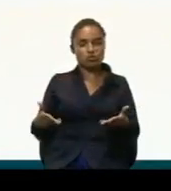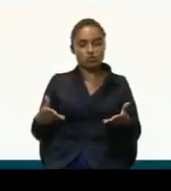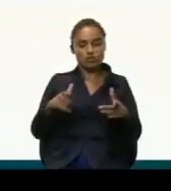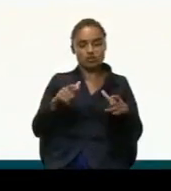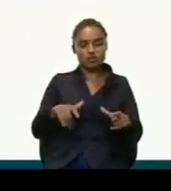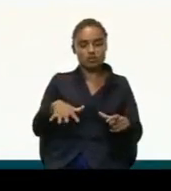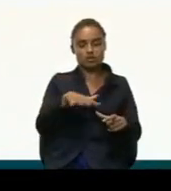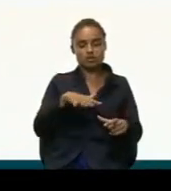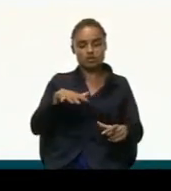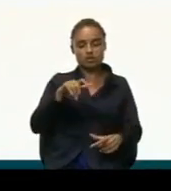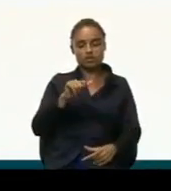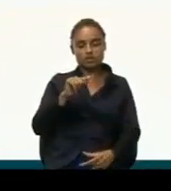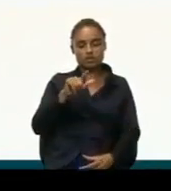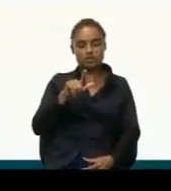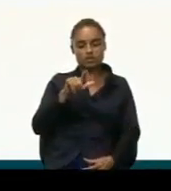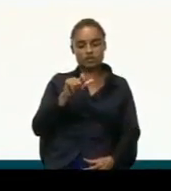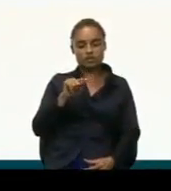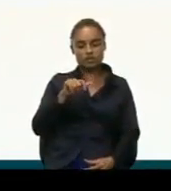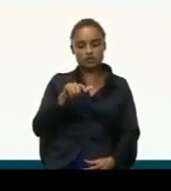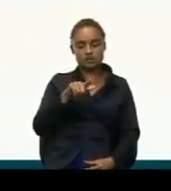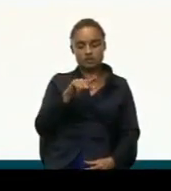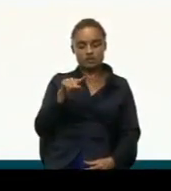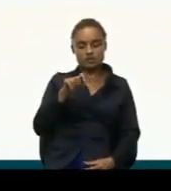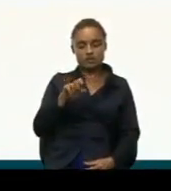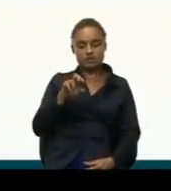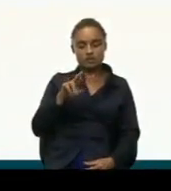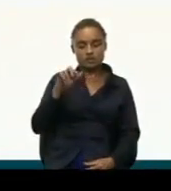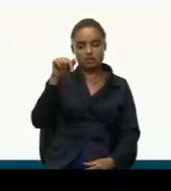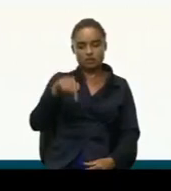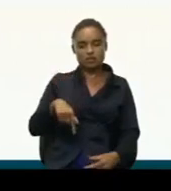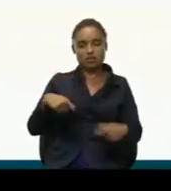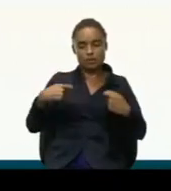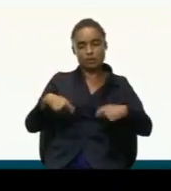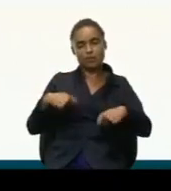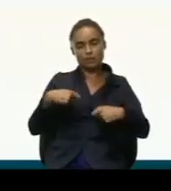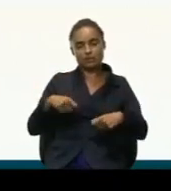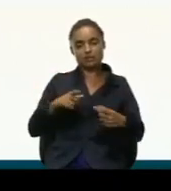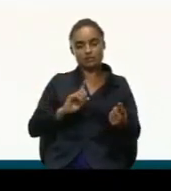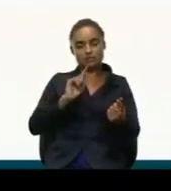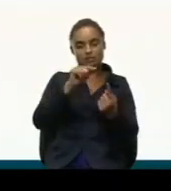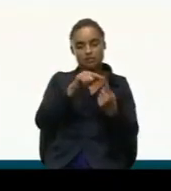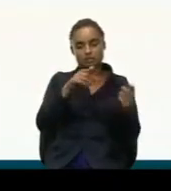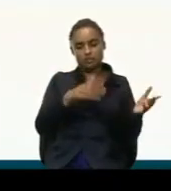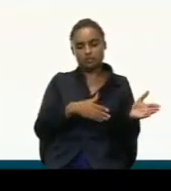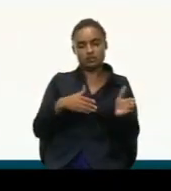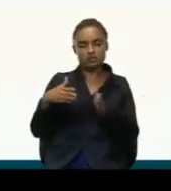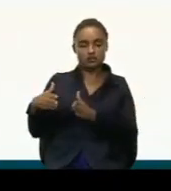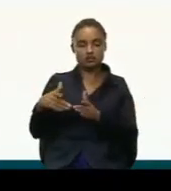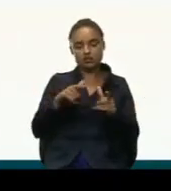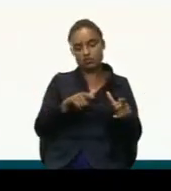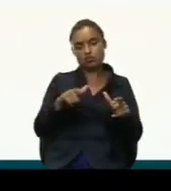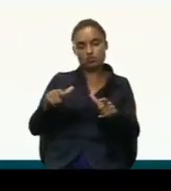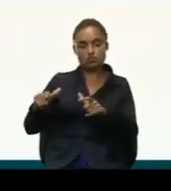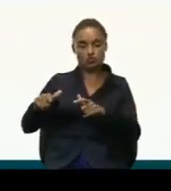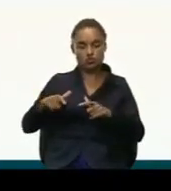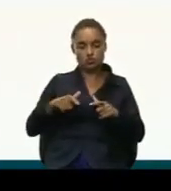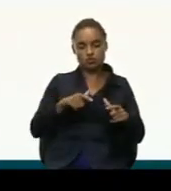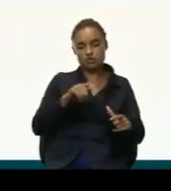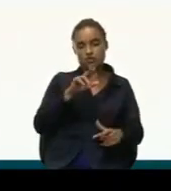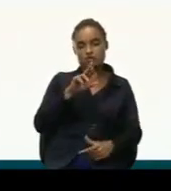lazer, onde nas áreas de vivência devem ser previstos locais para recreação dos